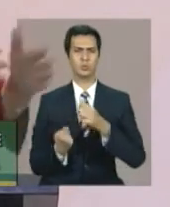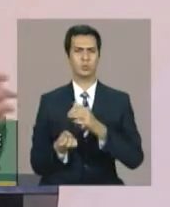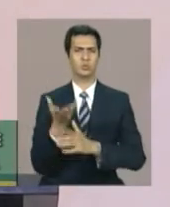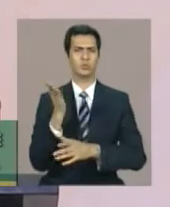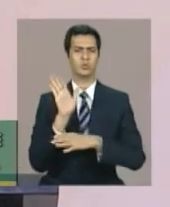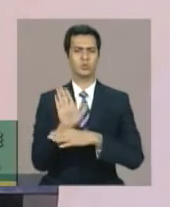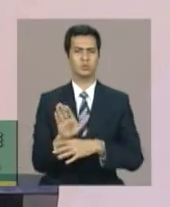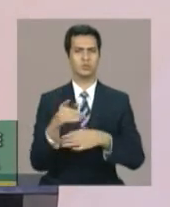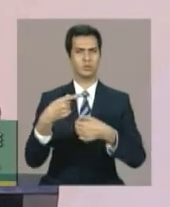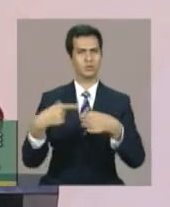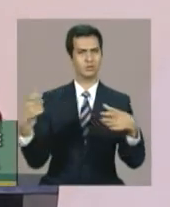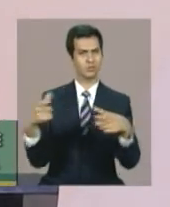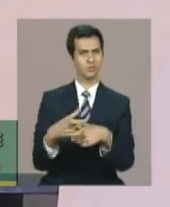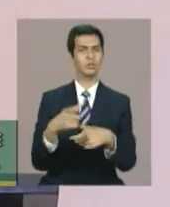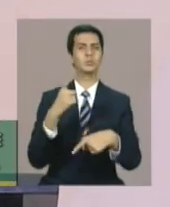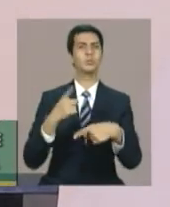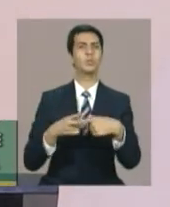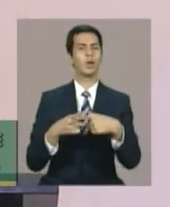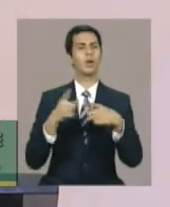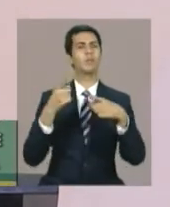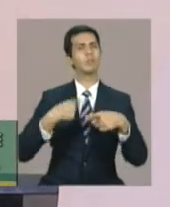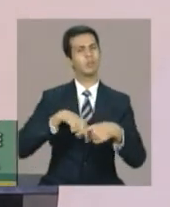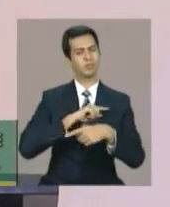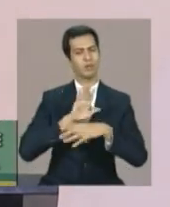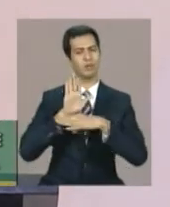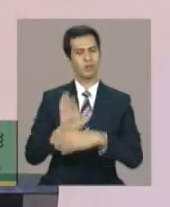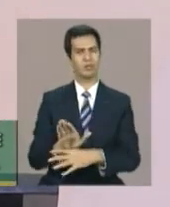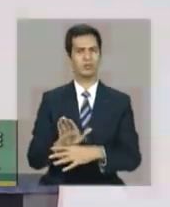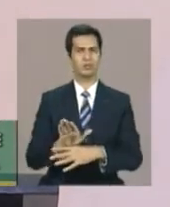urbana dos pequenos municípios do país.